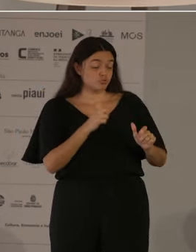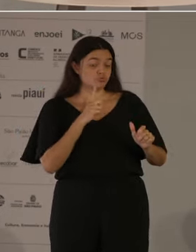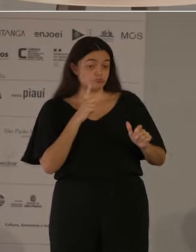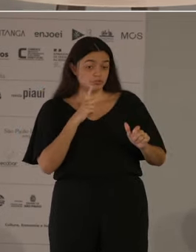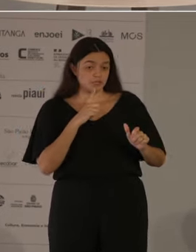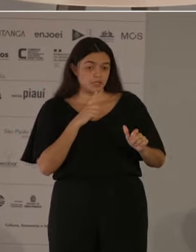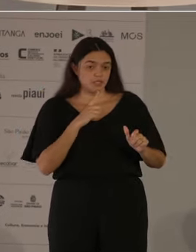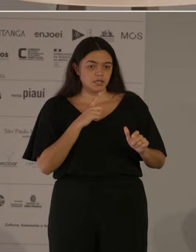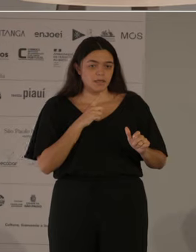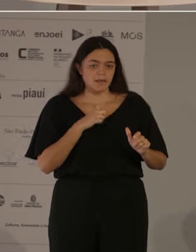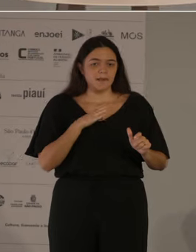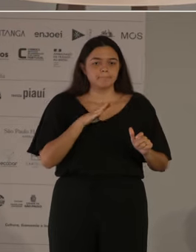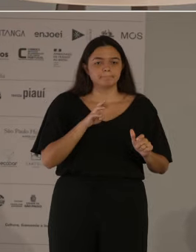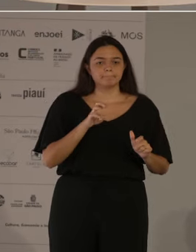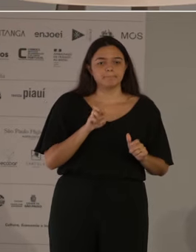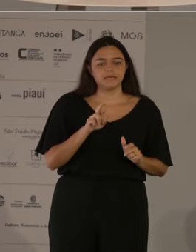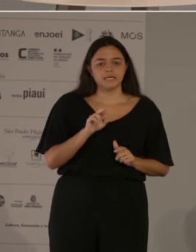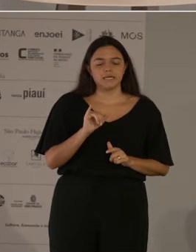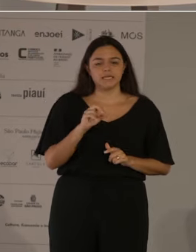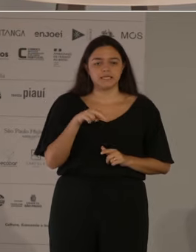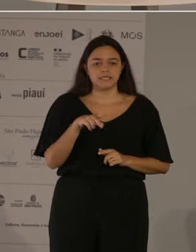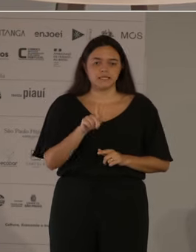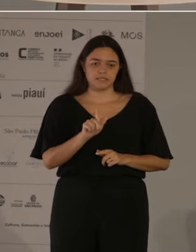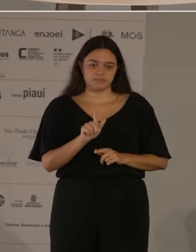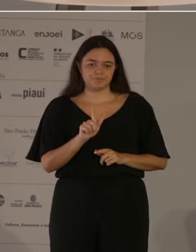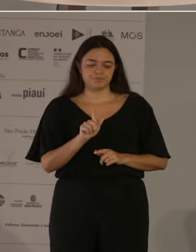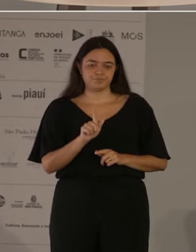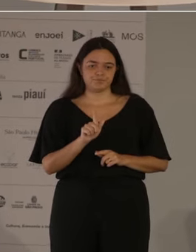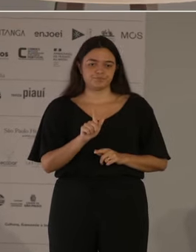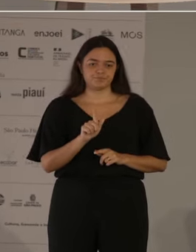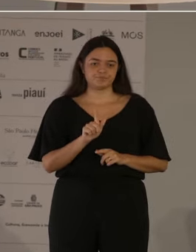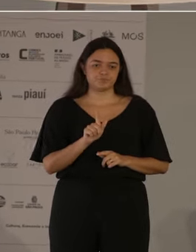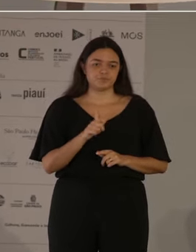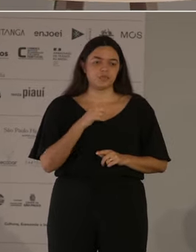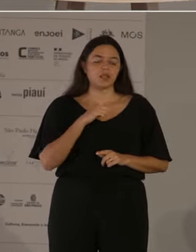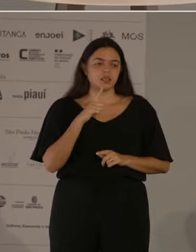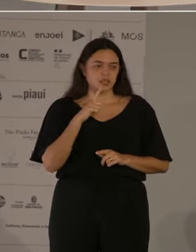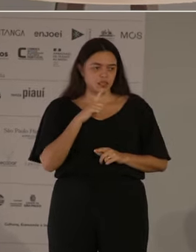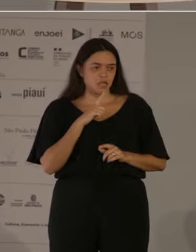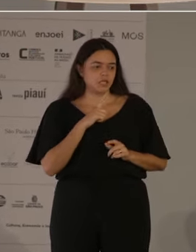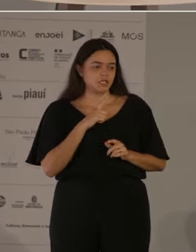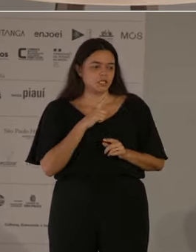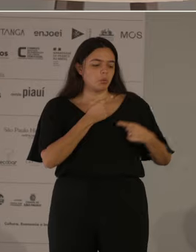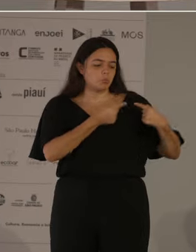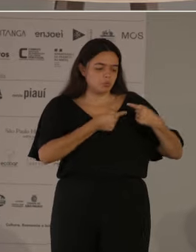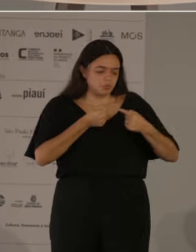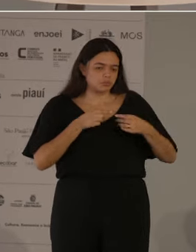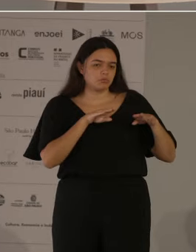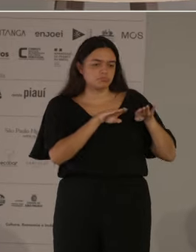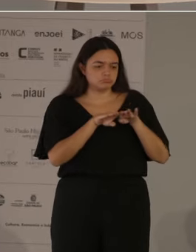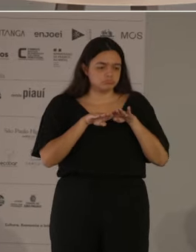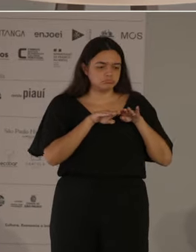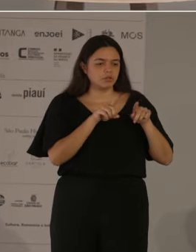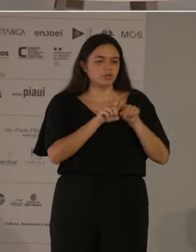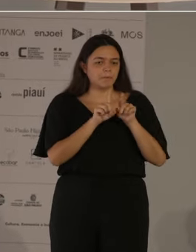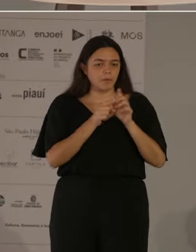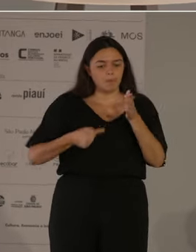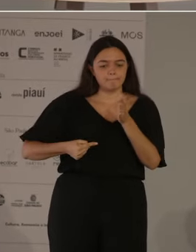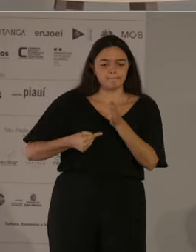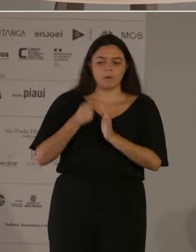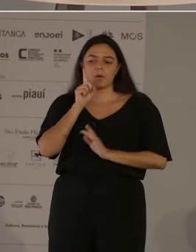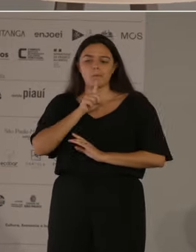de Bering, essa faixa de terra é chamada de Beríngia. Então, existe um razoável consenso entre os especialistas de que os primeiros americanos chegaram pela